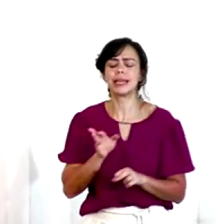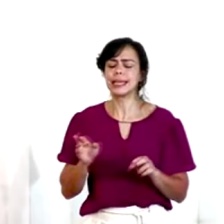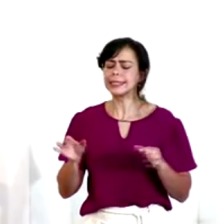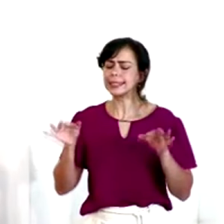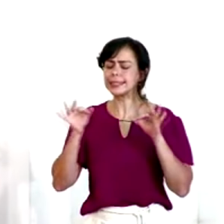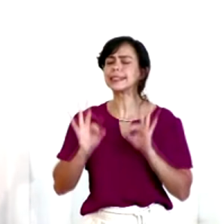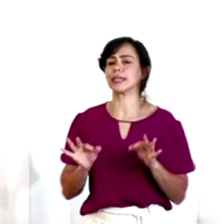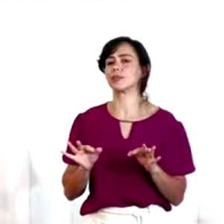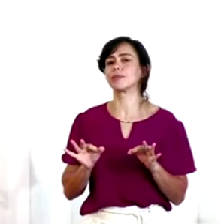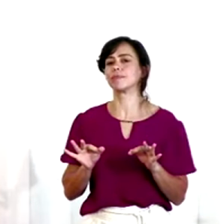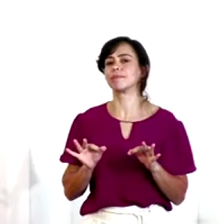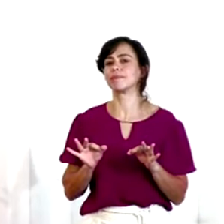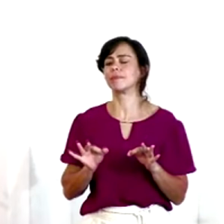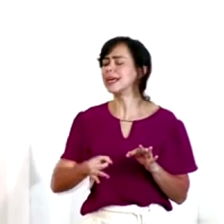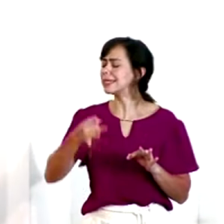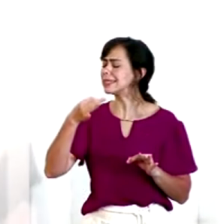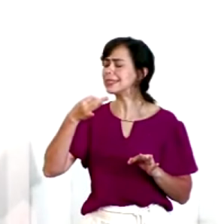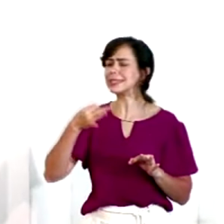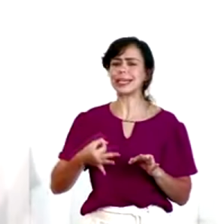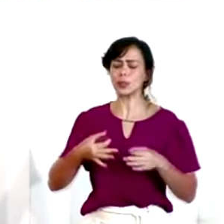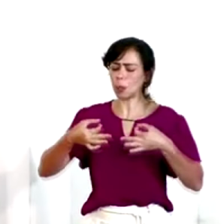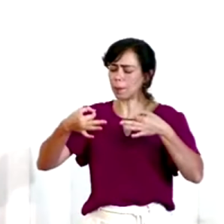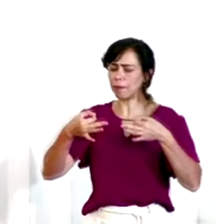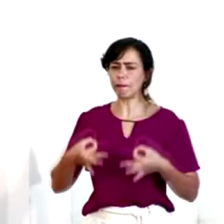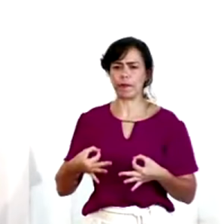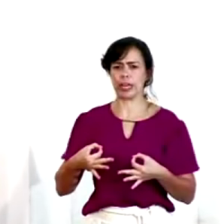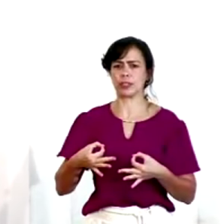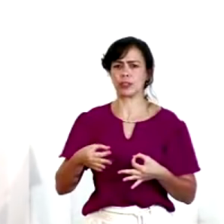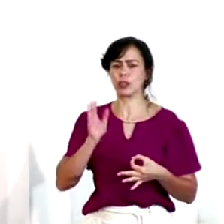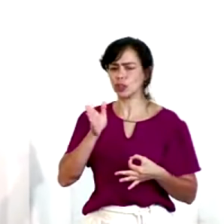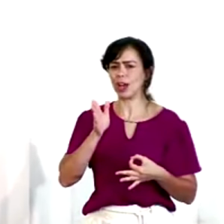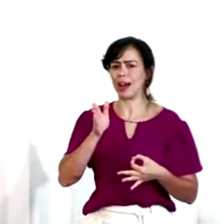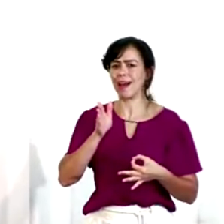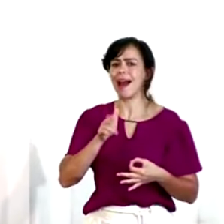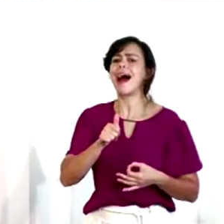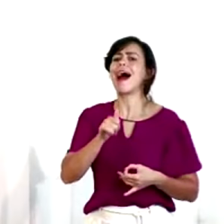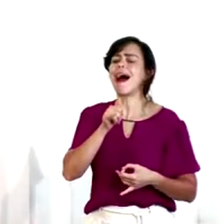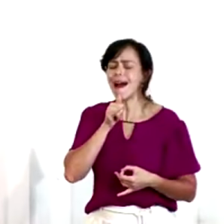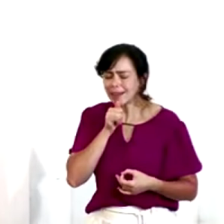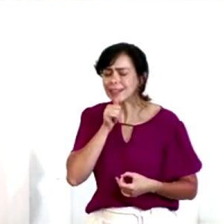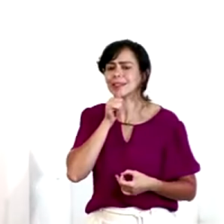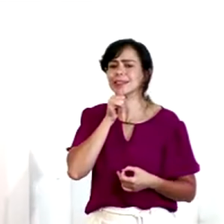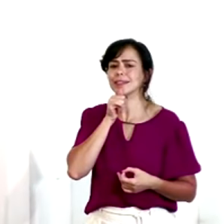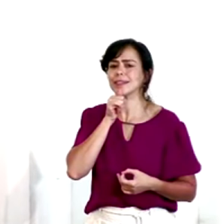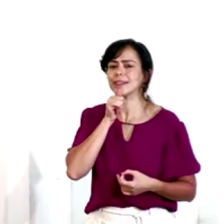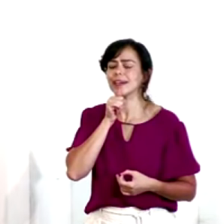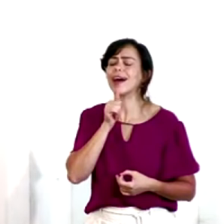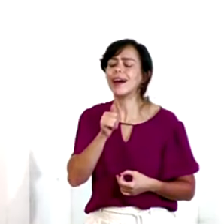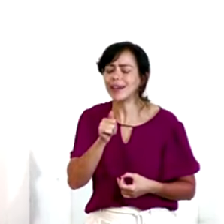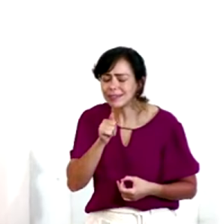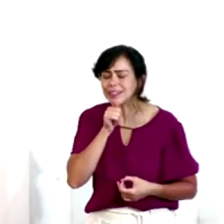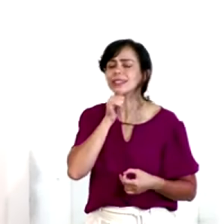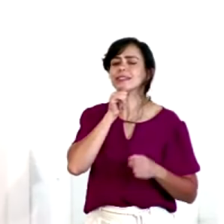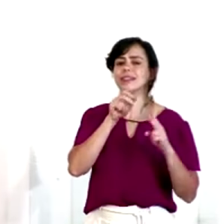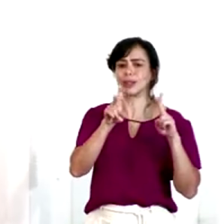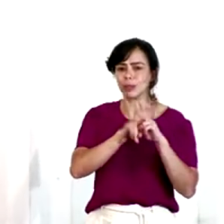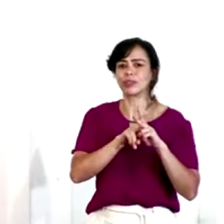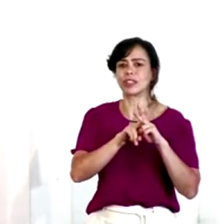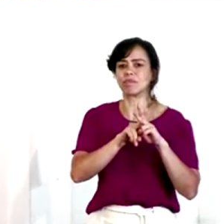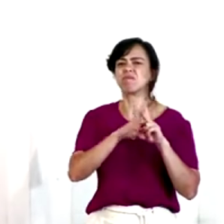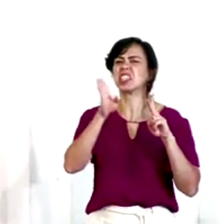certeza e a convicção de que, a despeito das lutas, nós já